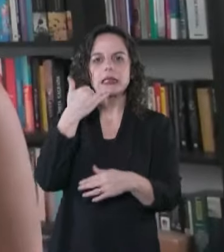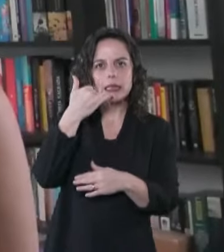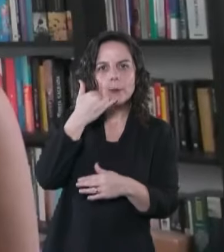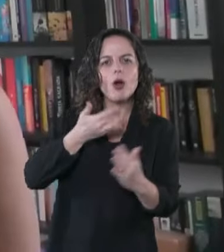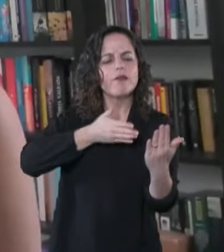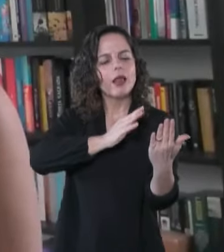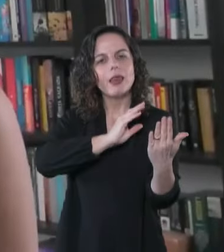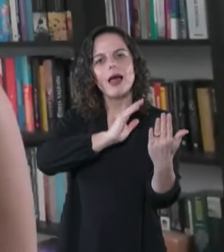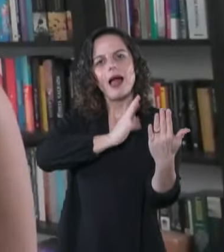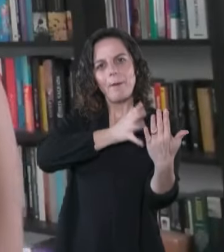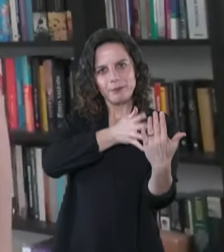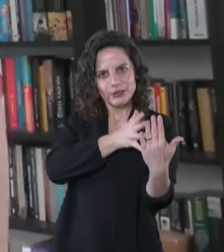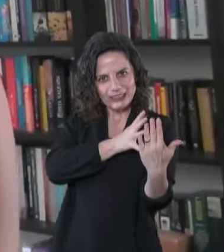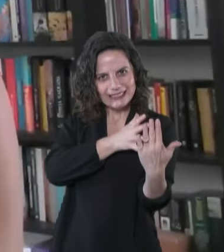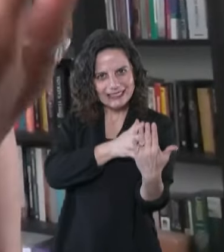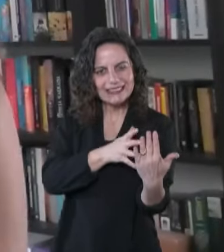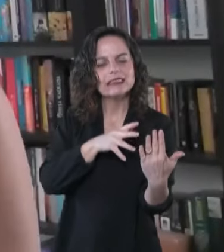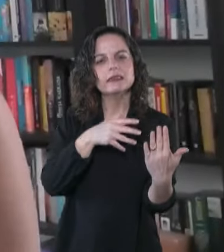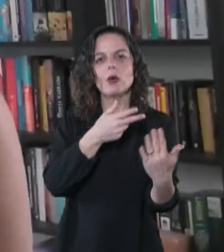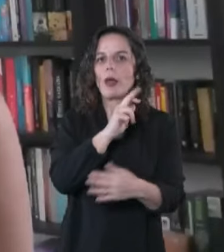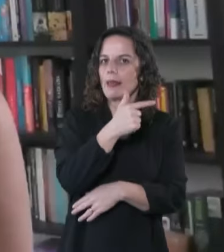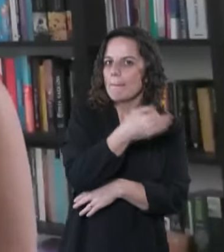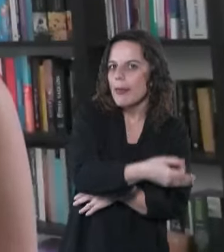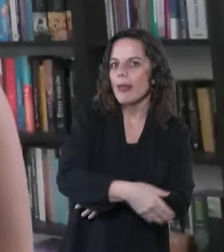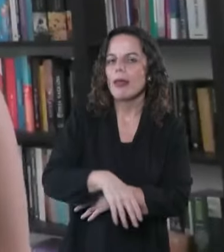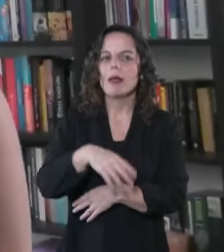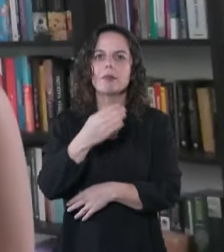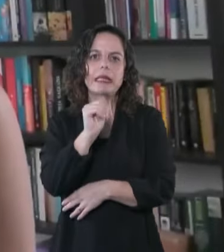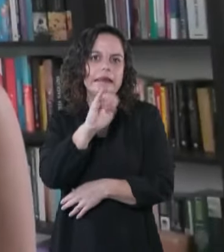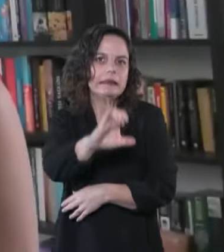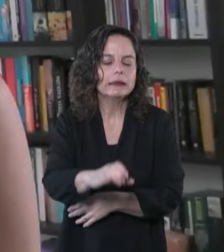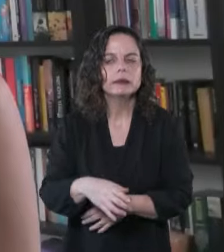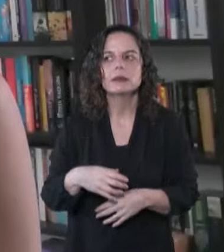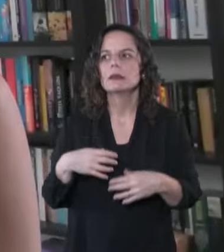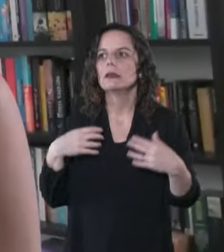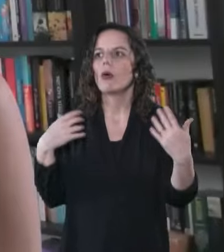apps da RTP ou da SIC ou